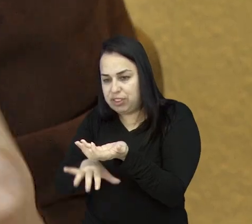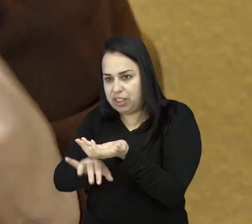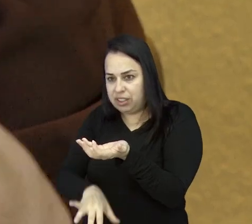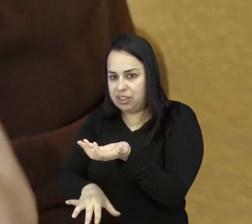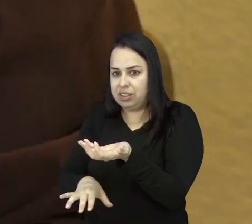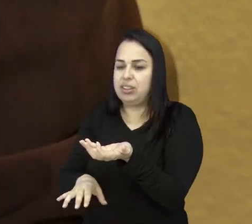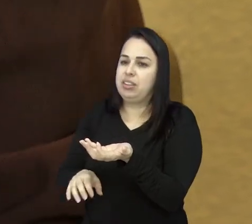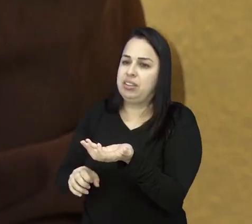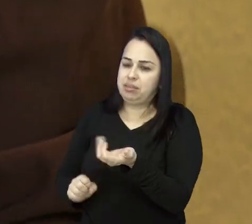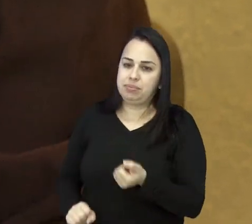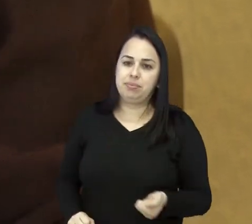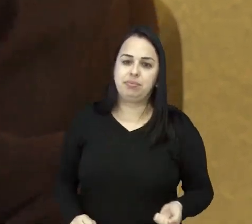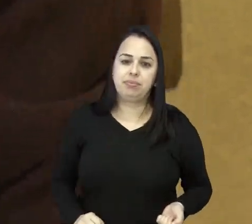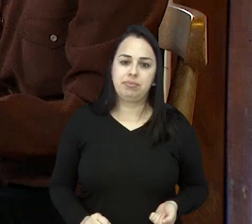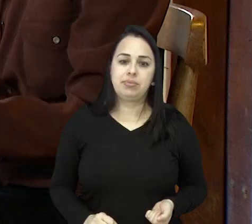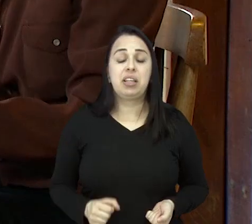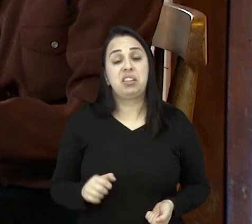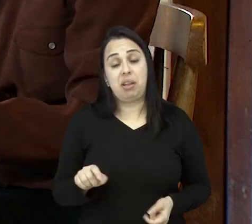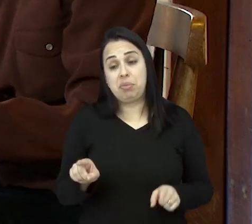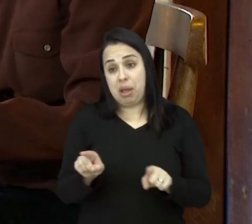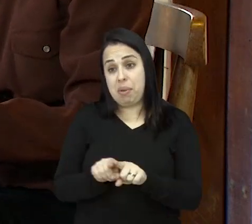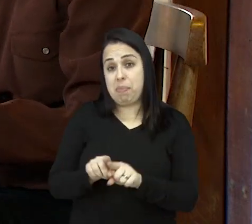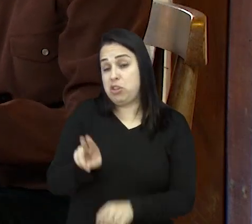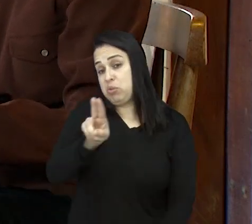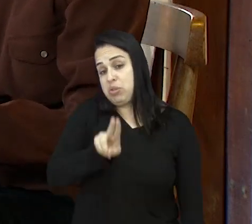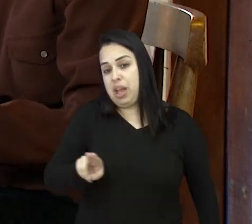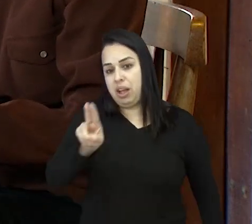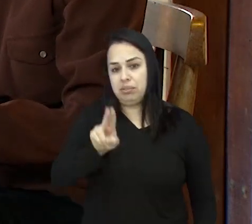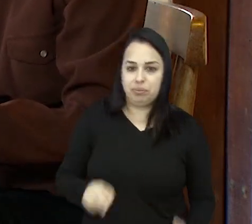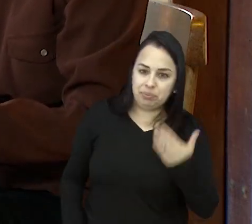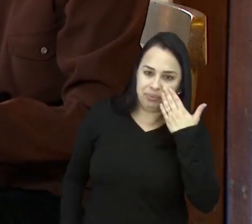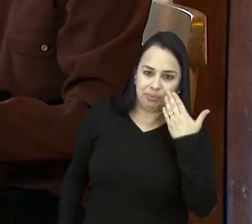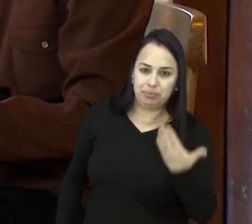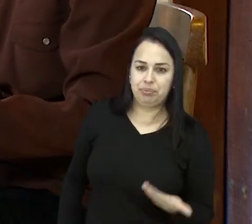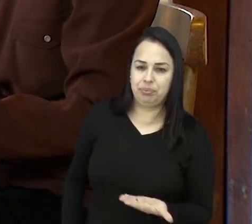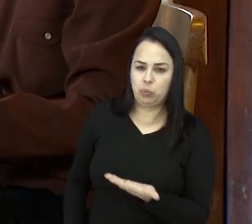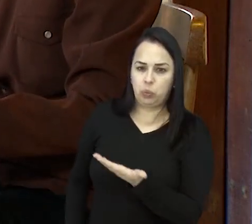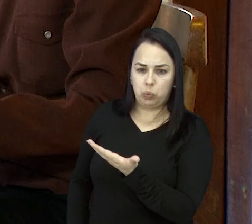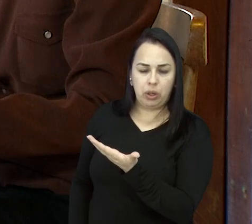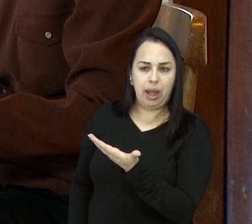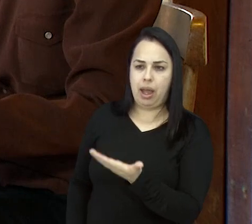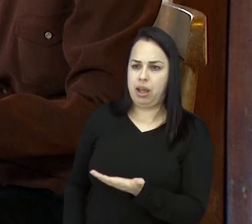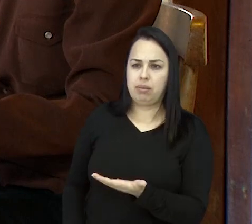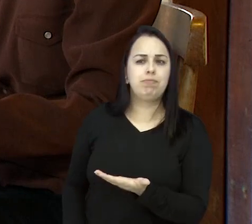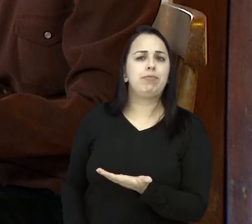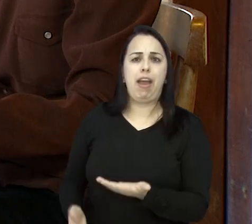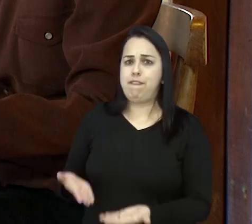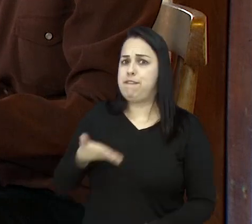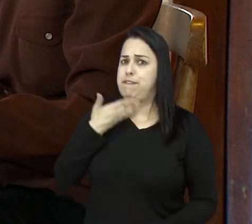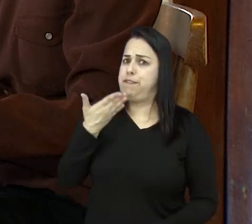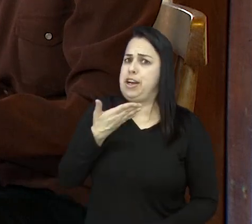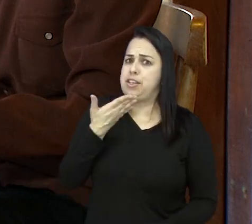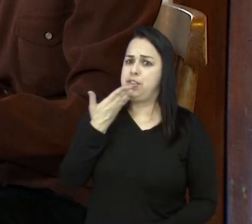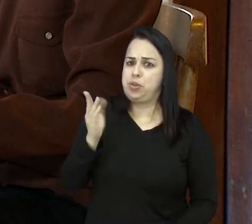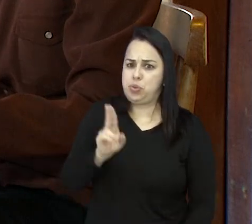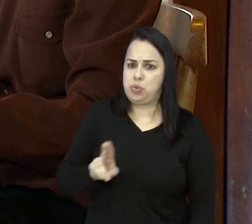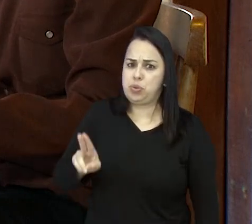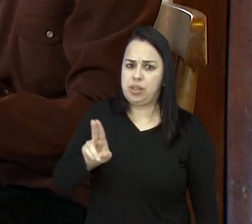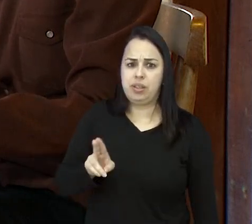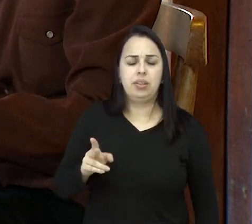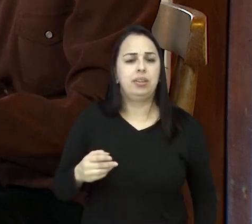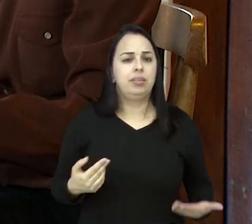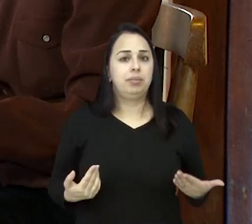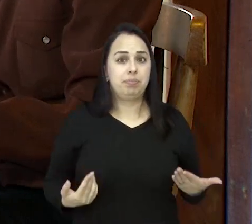ele ficar muito tempo, ele também pode amargar. E quem quiser também pode utilizar esses daqui, que é super prático no dia a dia também,